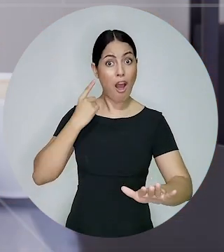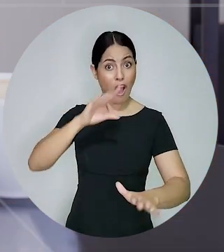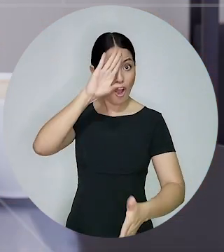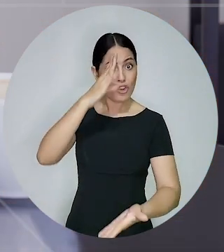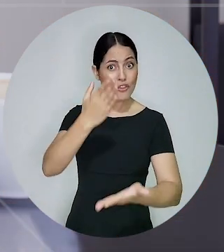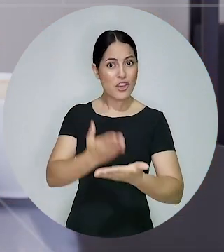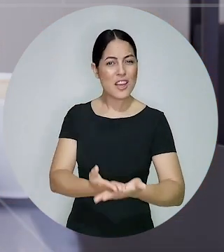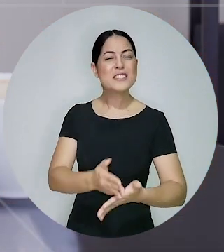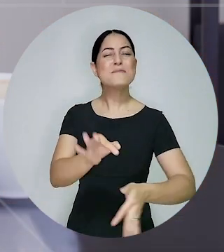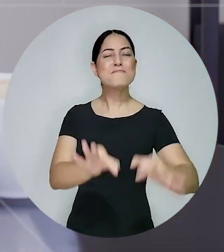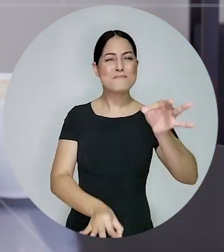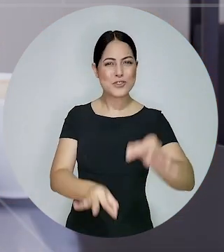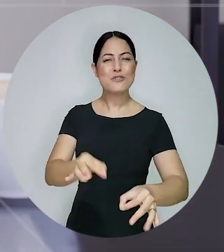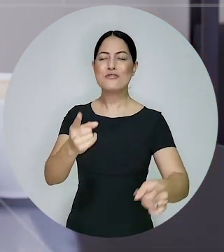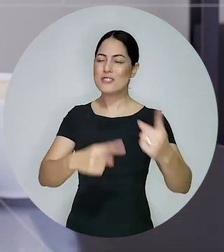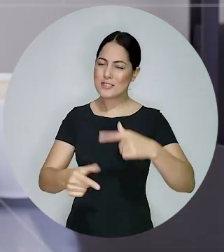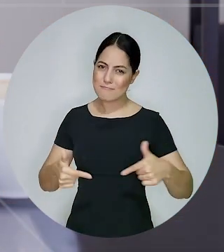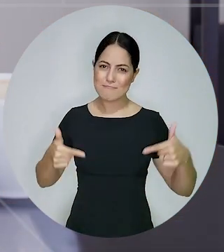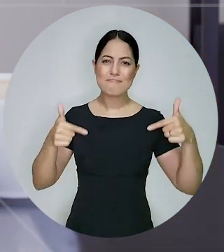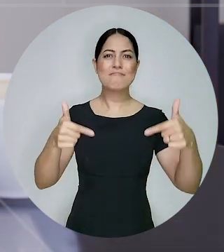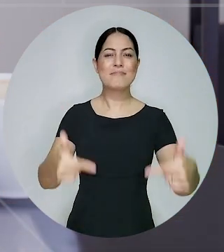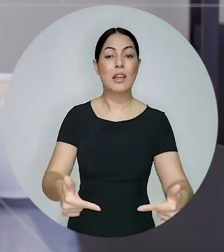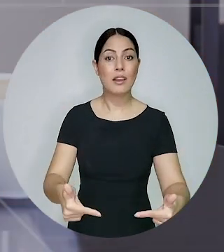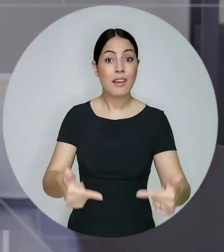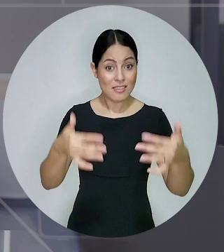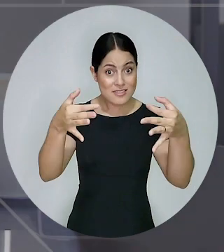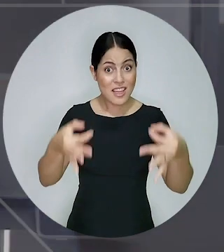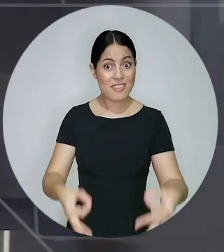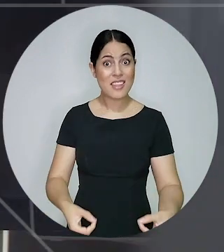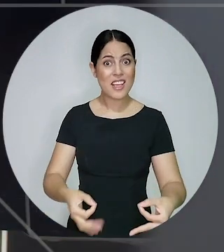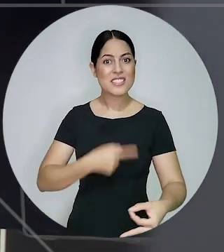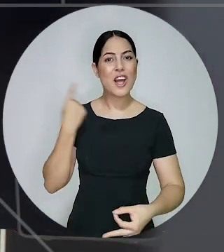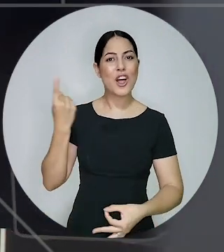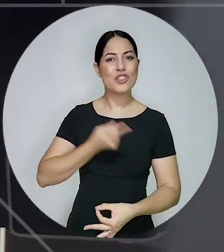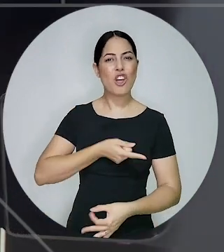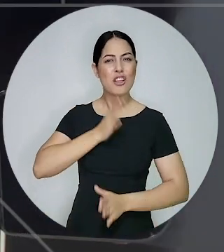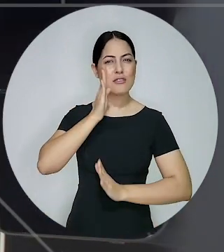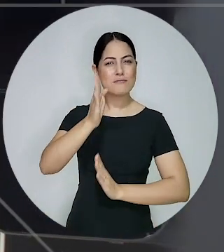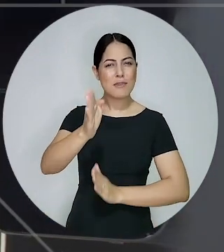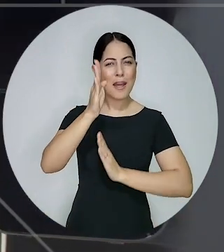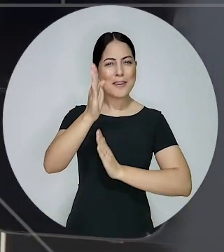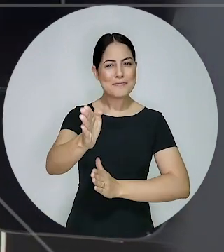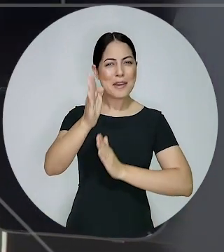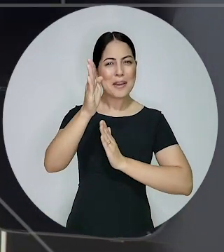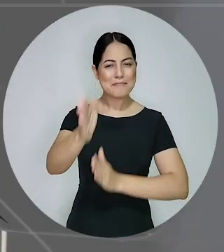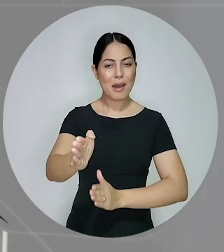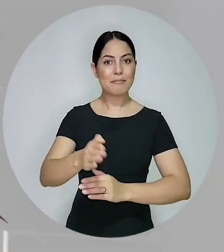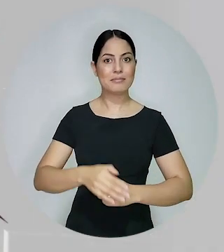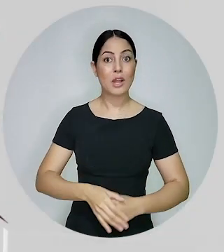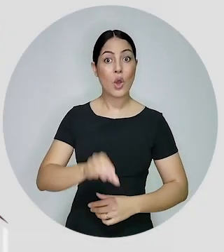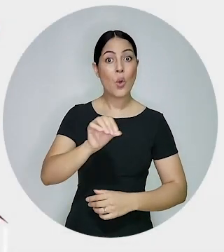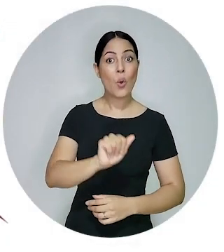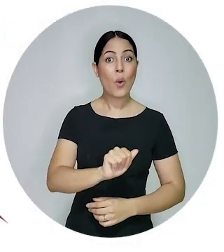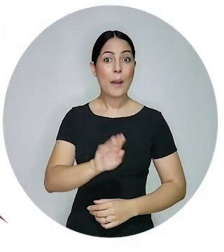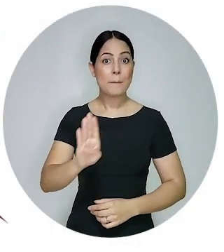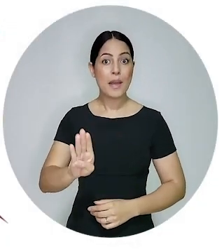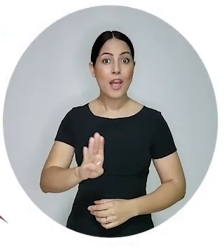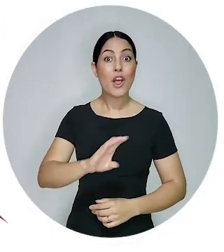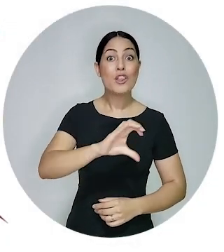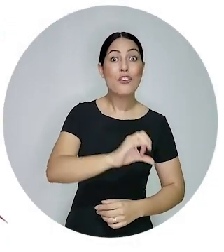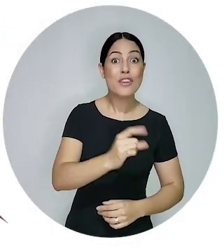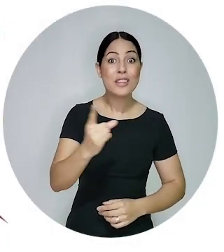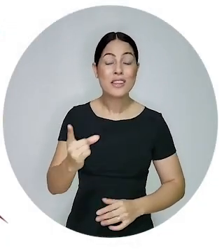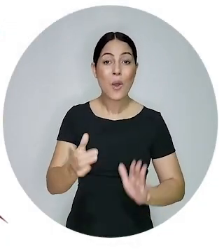à confiança da advocacia e da sociedade brasileira. E é com essa certeza que seguimos em frente.